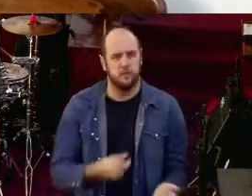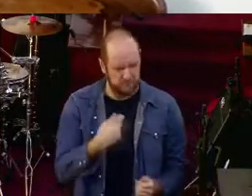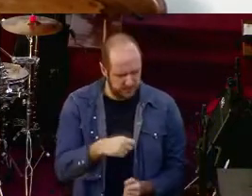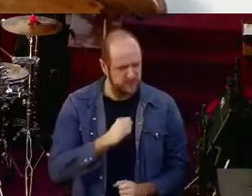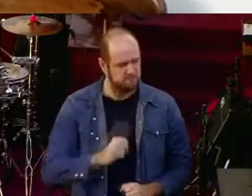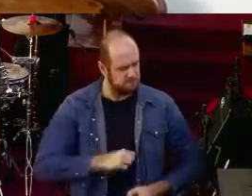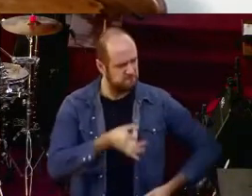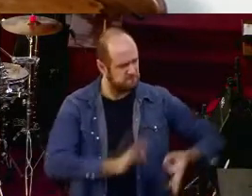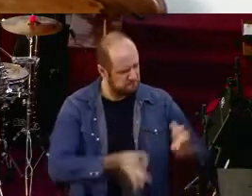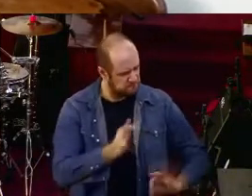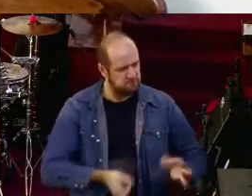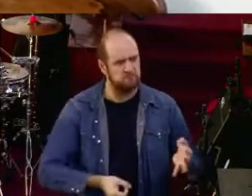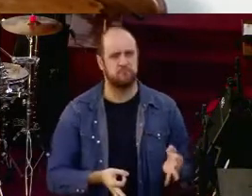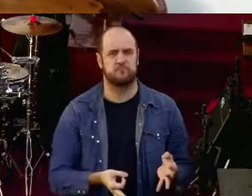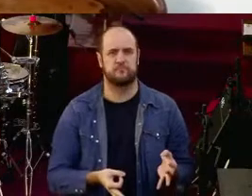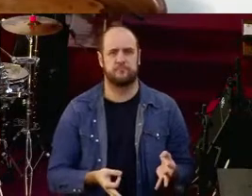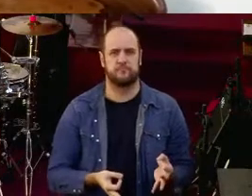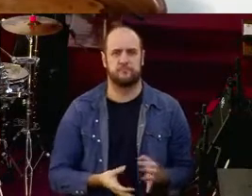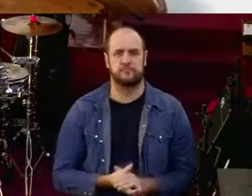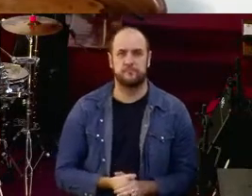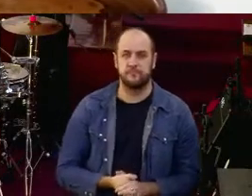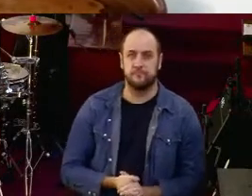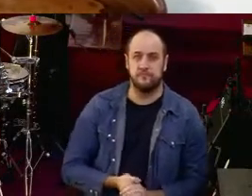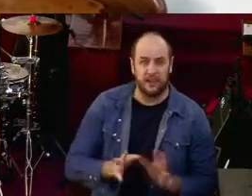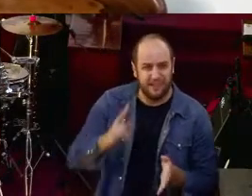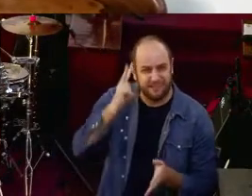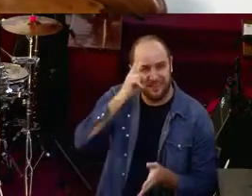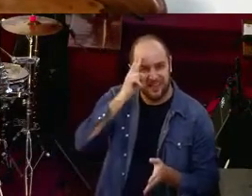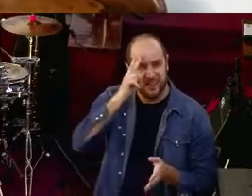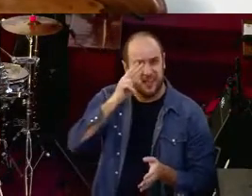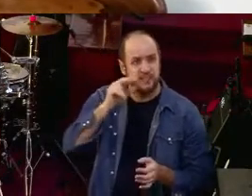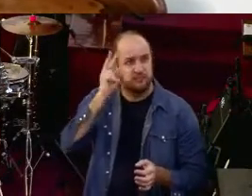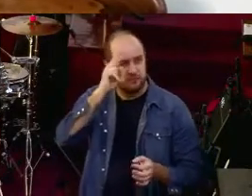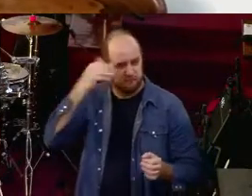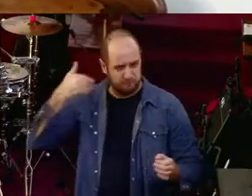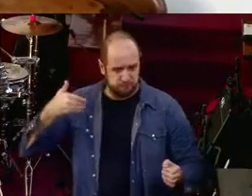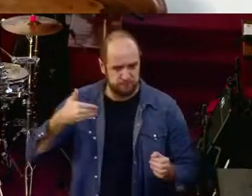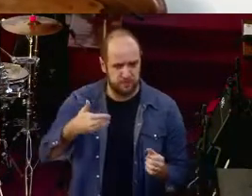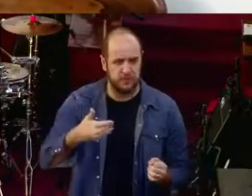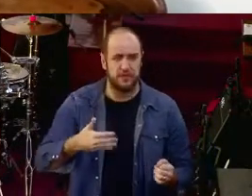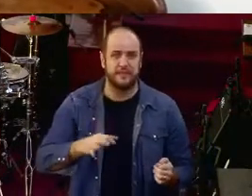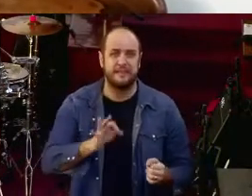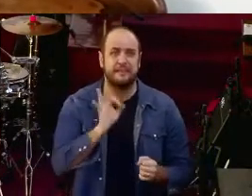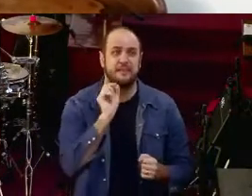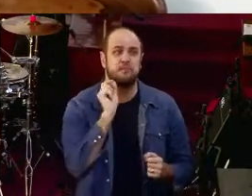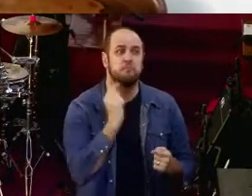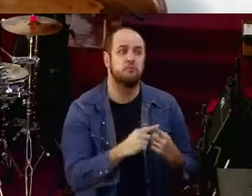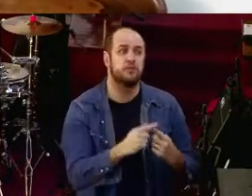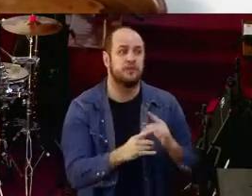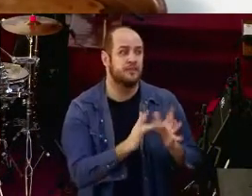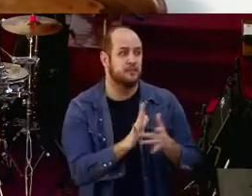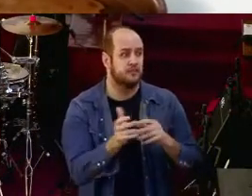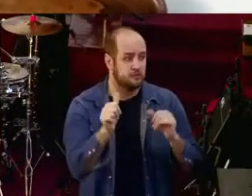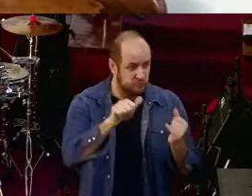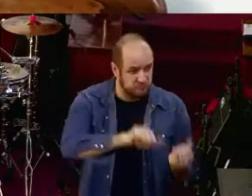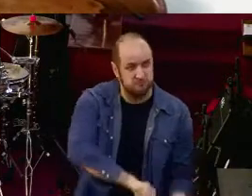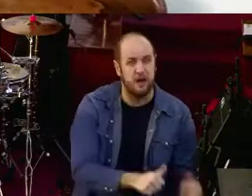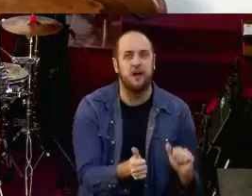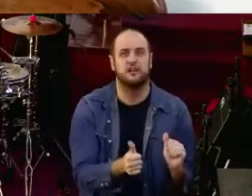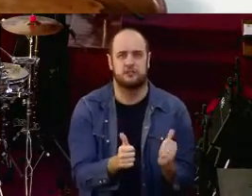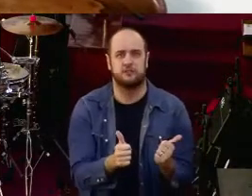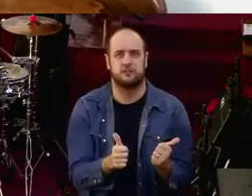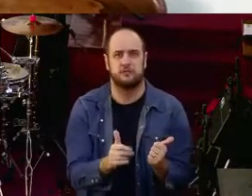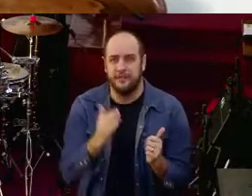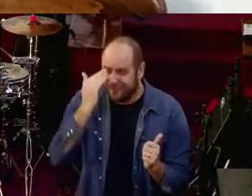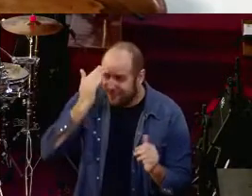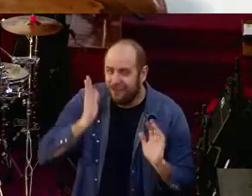nós temos um fundo histórico aqui que justifica Jesus passar por esse batismo. E agora nós começamos a entender por que é que Jesus foi